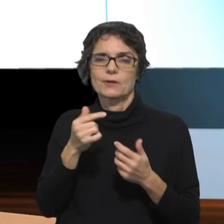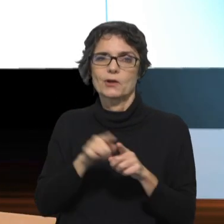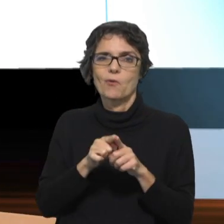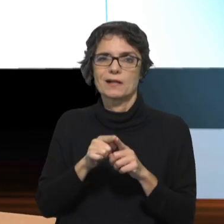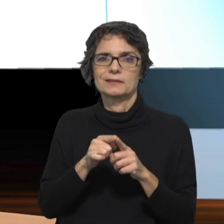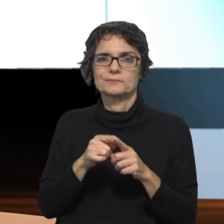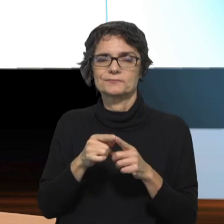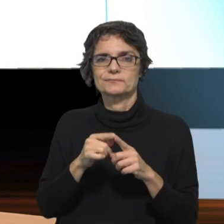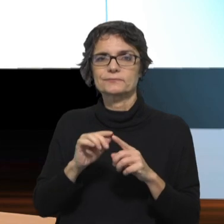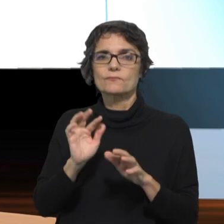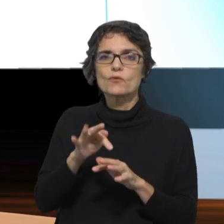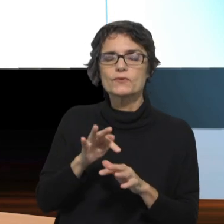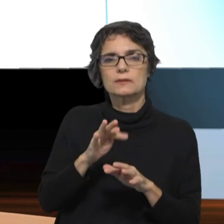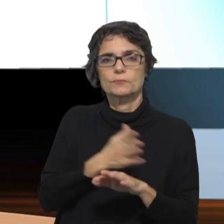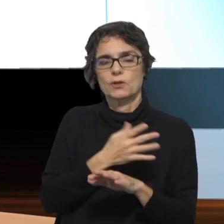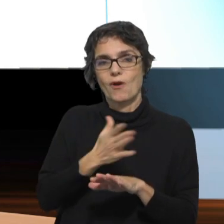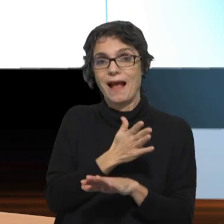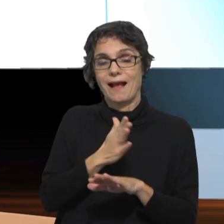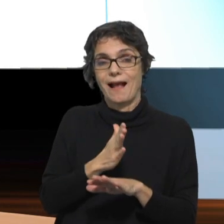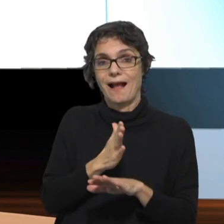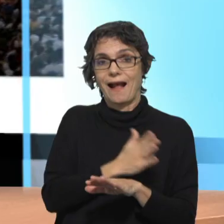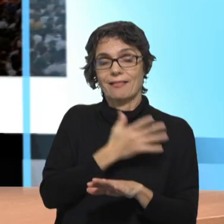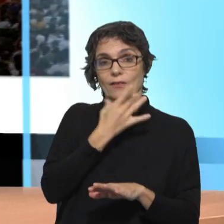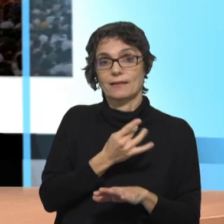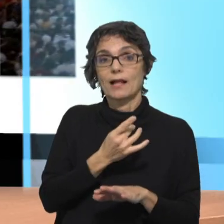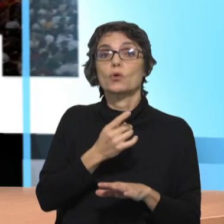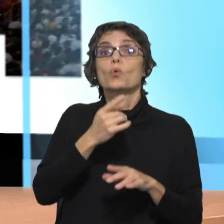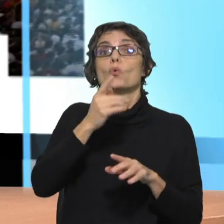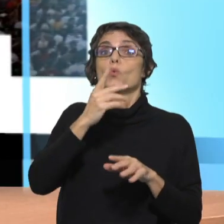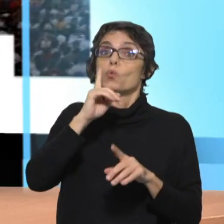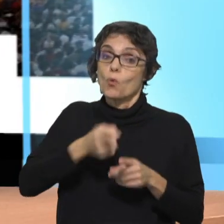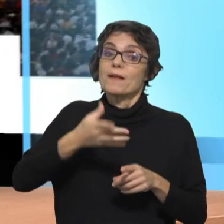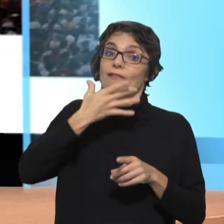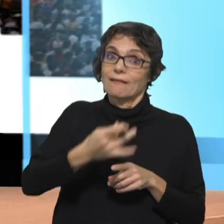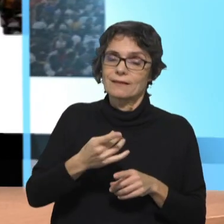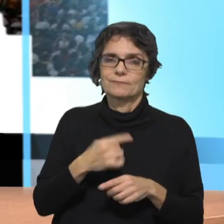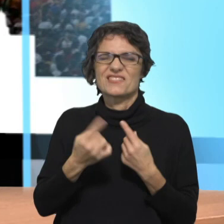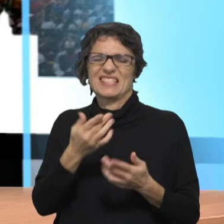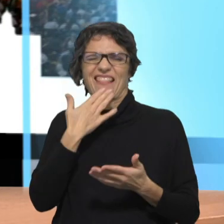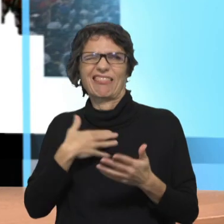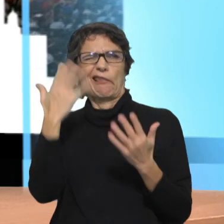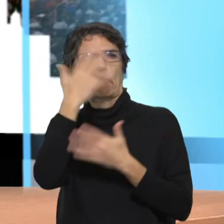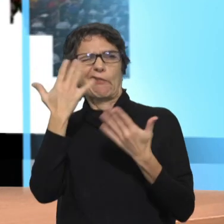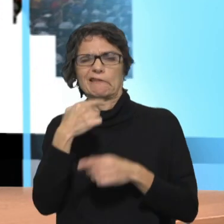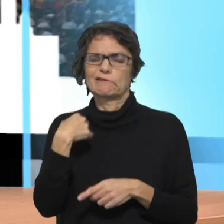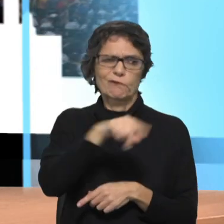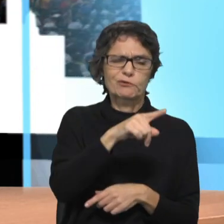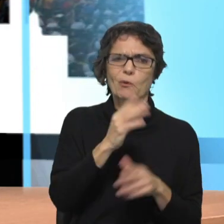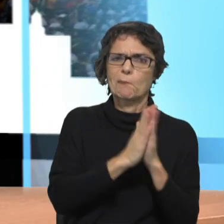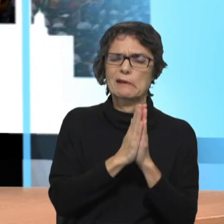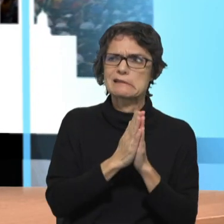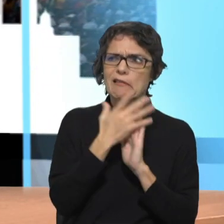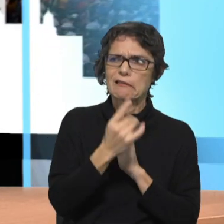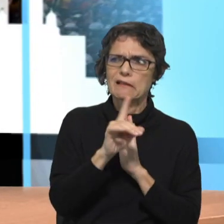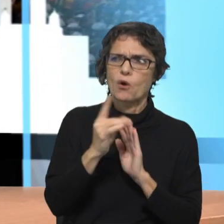do Advento com o início do Natal. Exatamente. Inclusivamente algumas pessoas podem ficar confusas pensando que vão a uma missa de Natal e vão a uma missa do